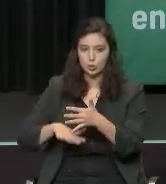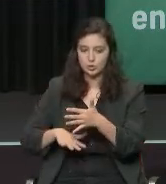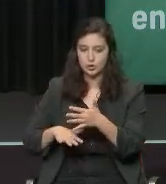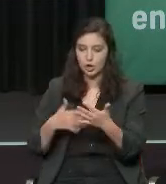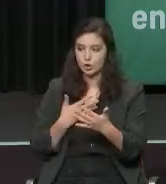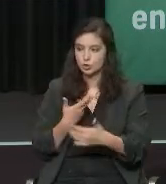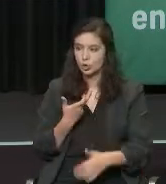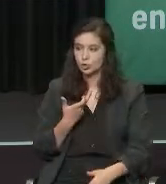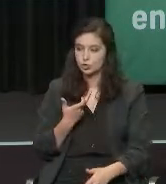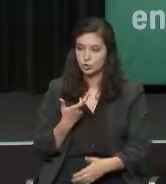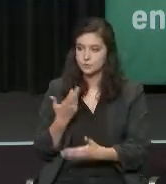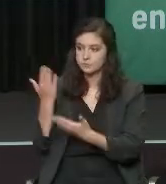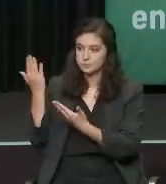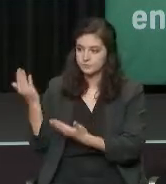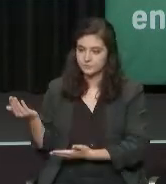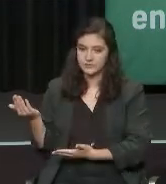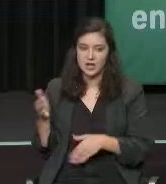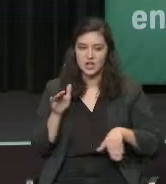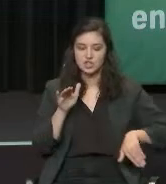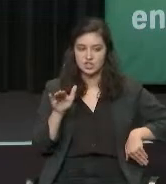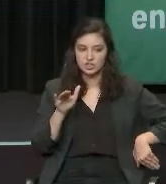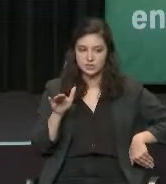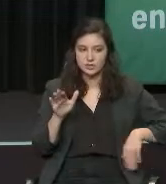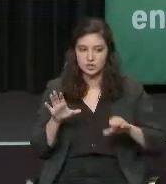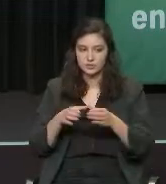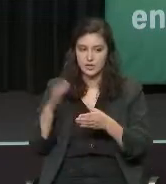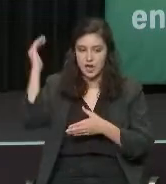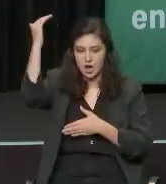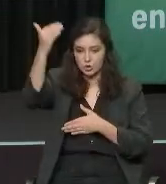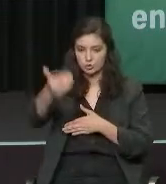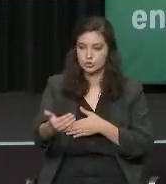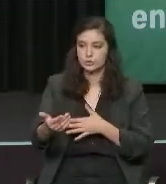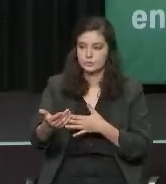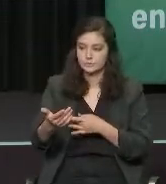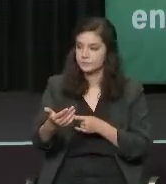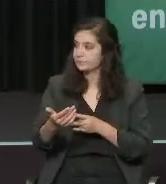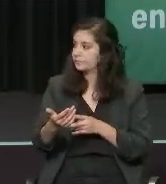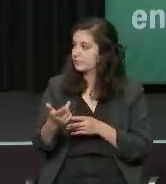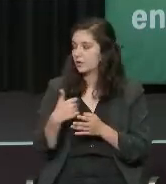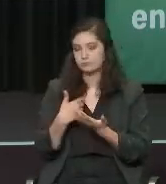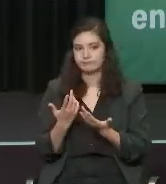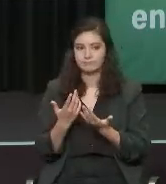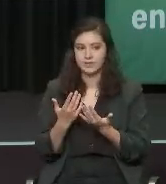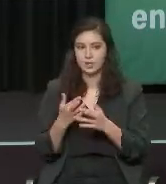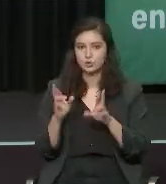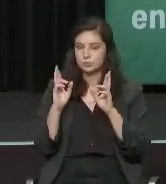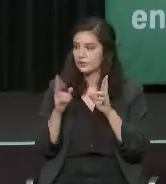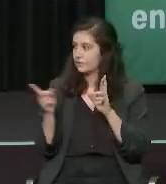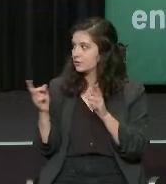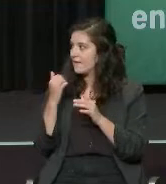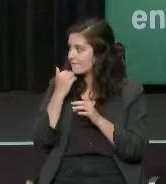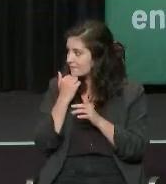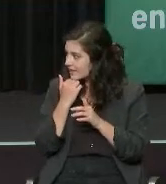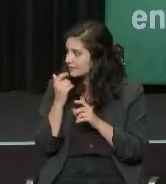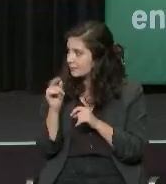meu colega, ao Dr. Kossi, para a Agência Espacial Egípcia, e